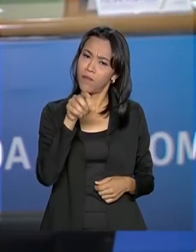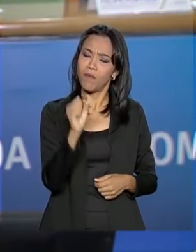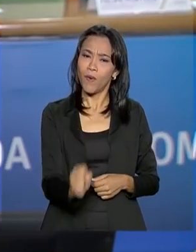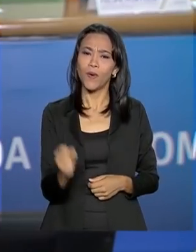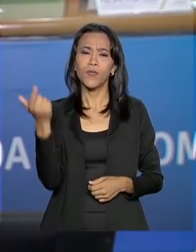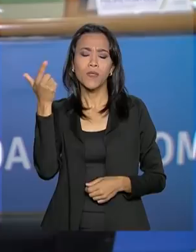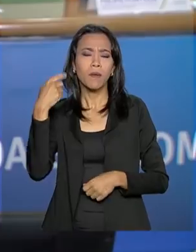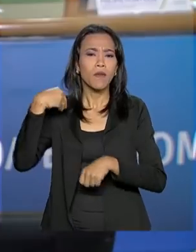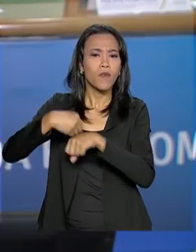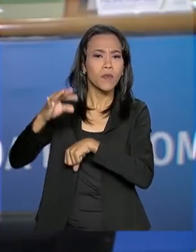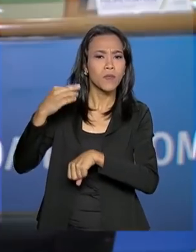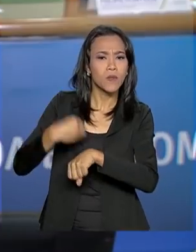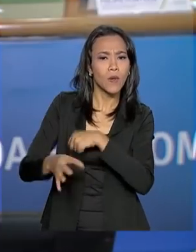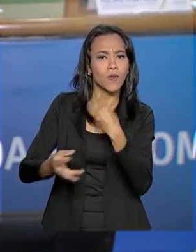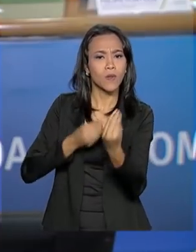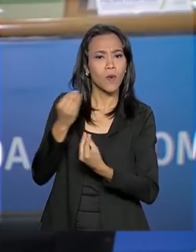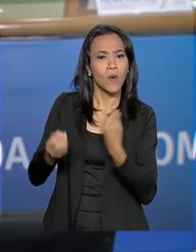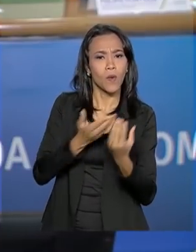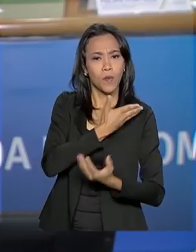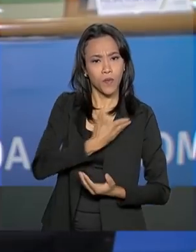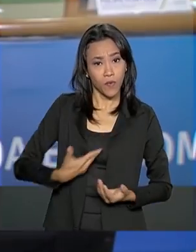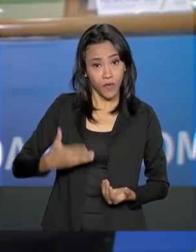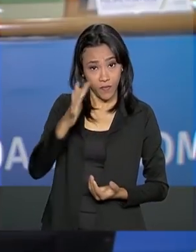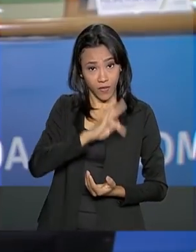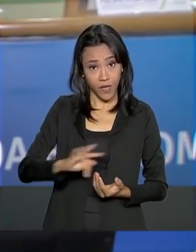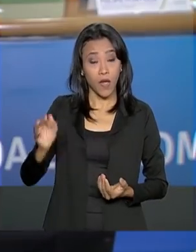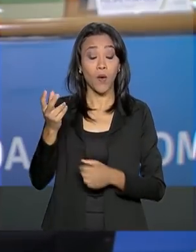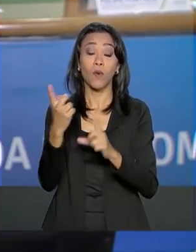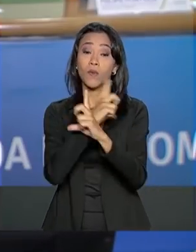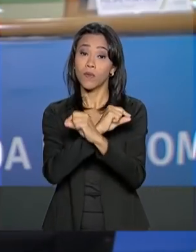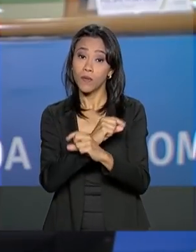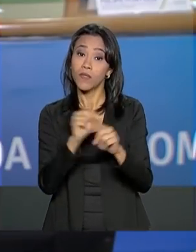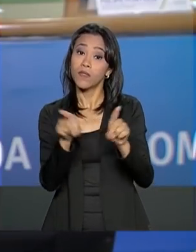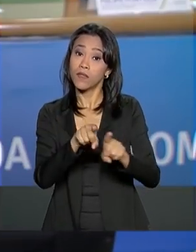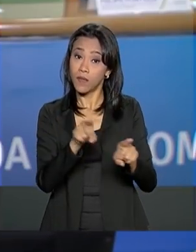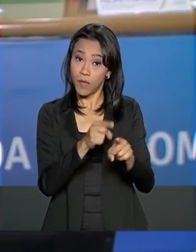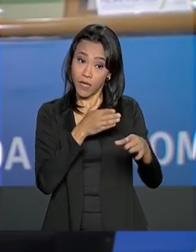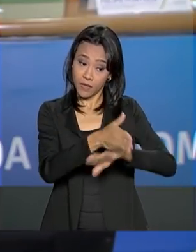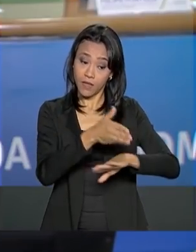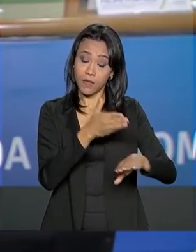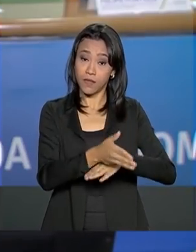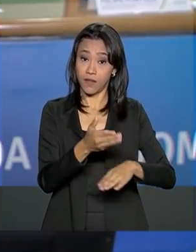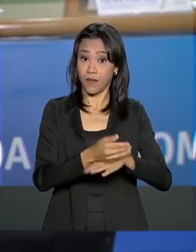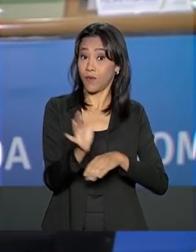conseguir mais informações sobre o governo federal no nosso Twitter e também no nosso YouTube.